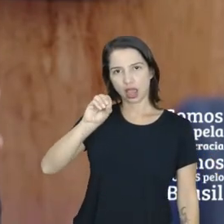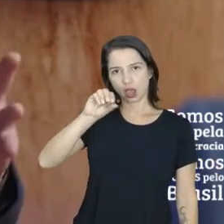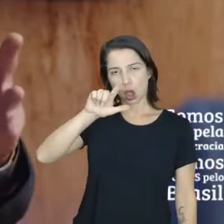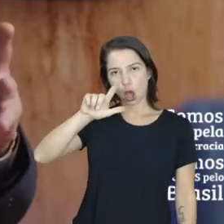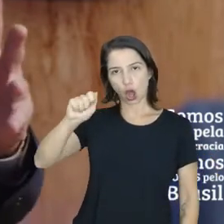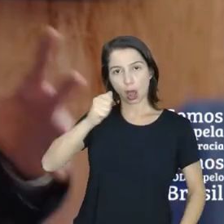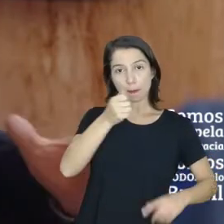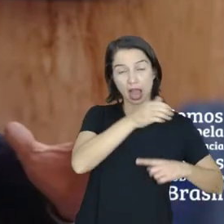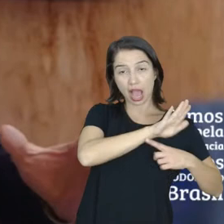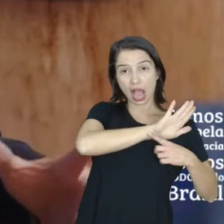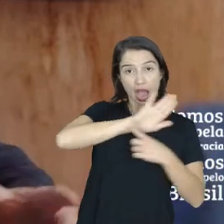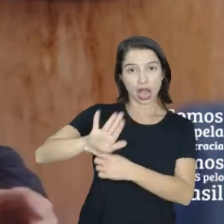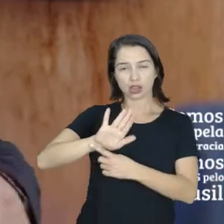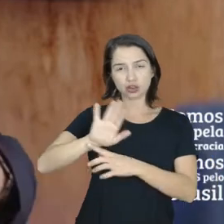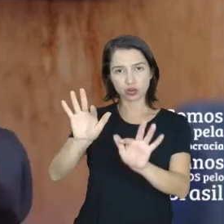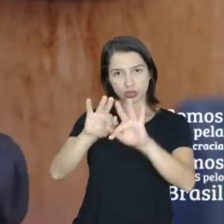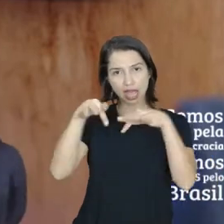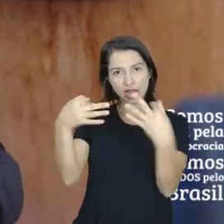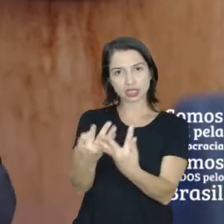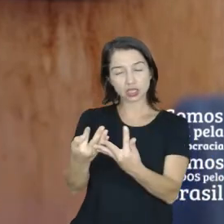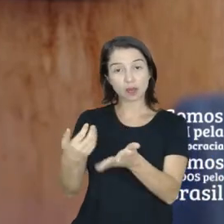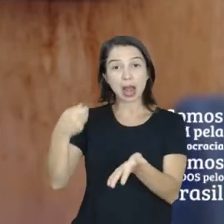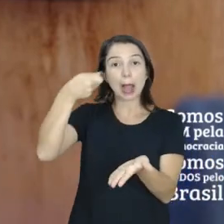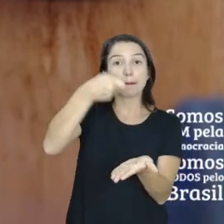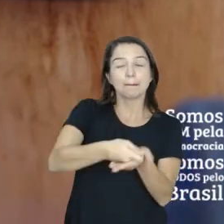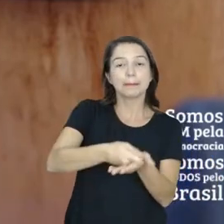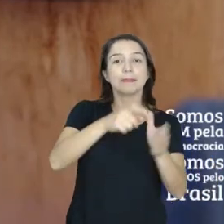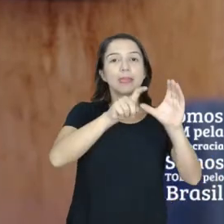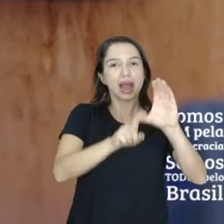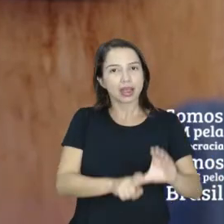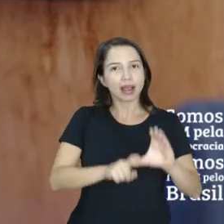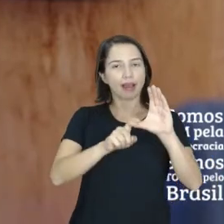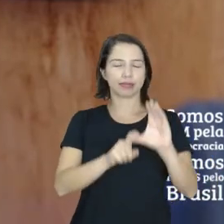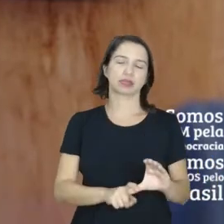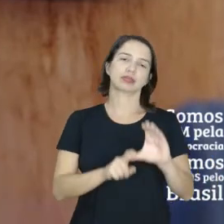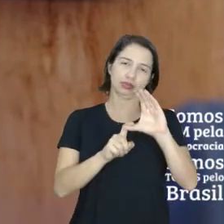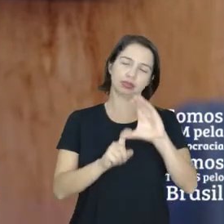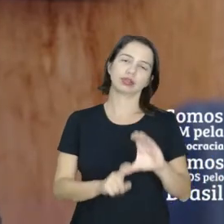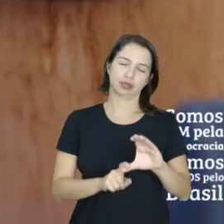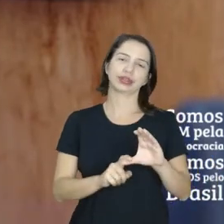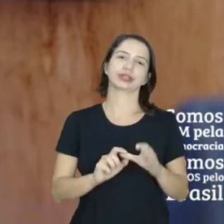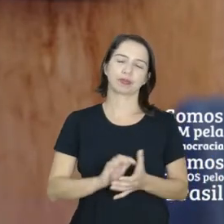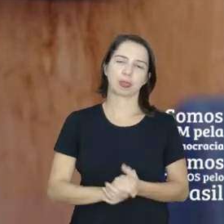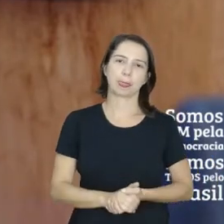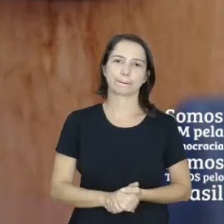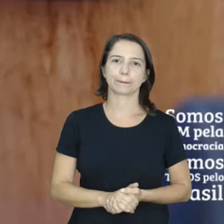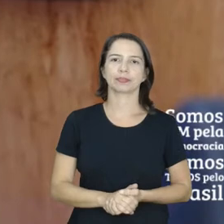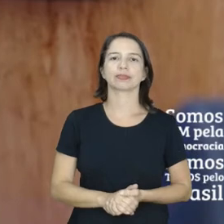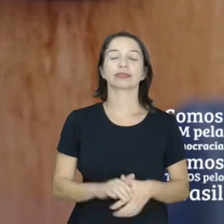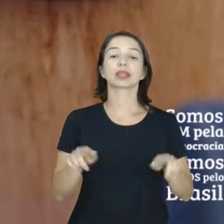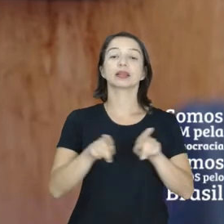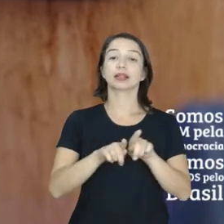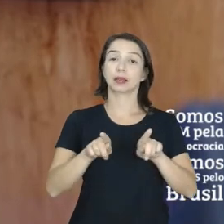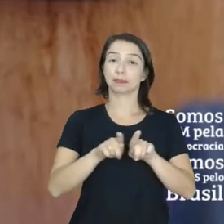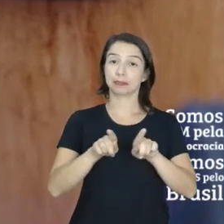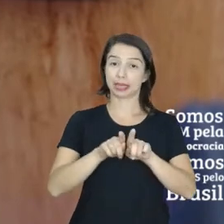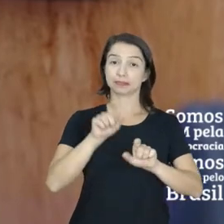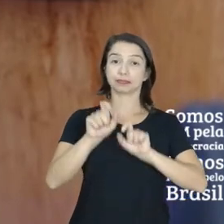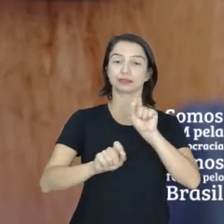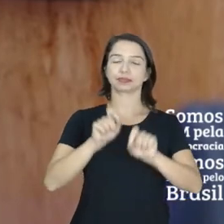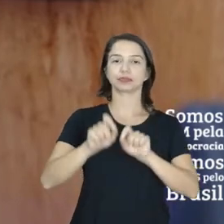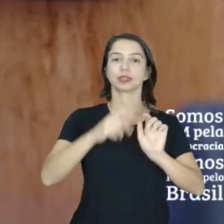está o dinheiro do Fundo de Garantia, os meios de financiamento. De outro lado, o Poupa